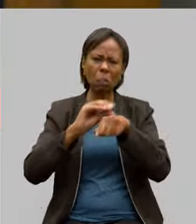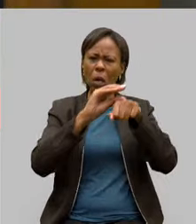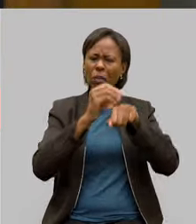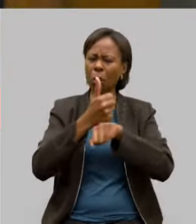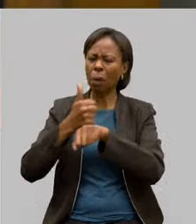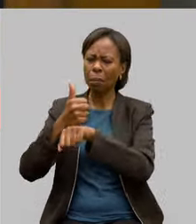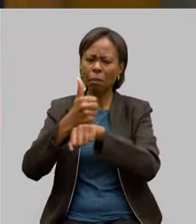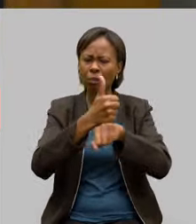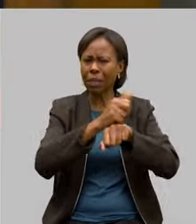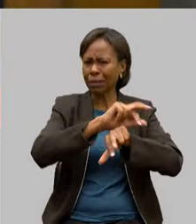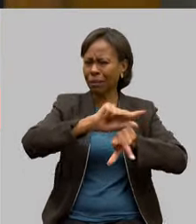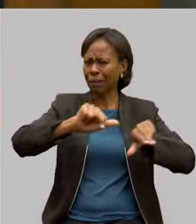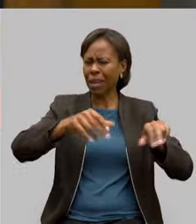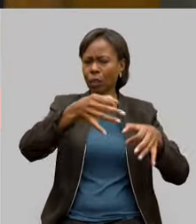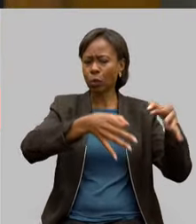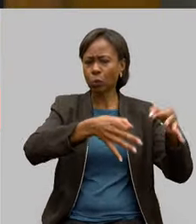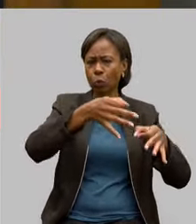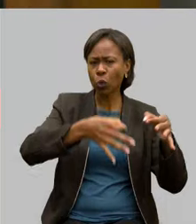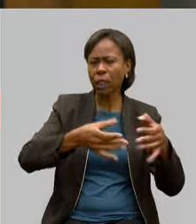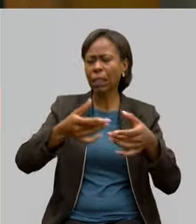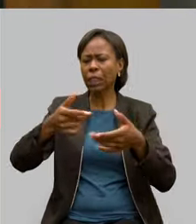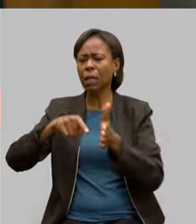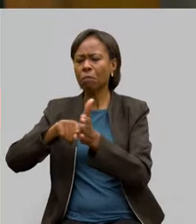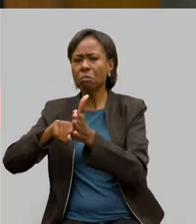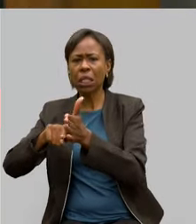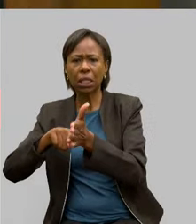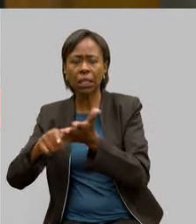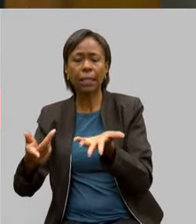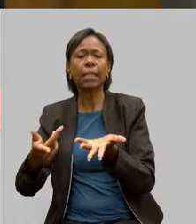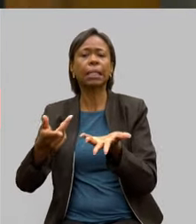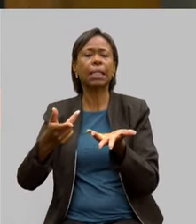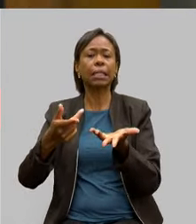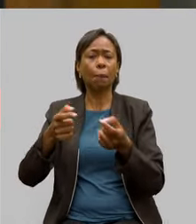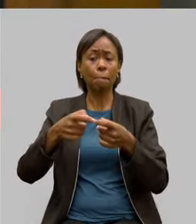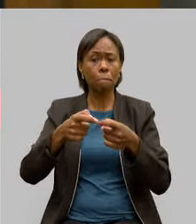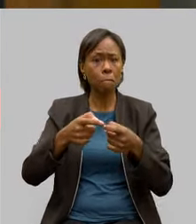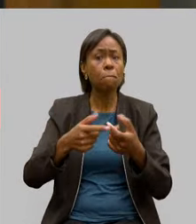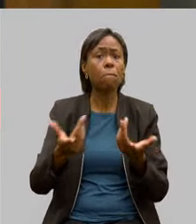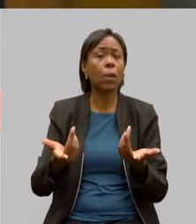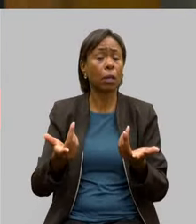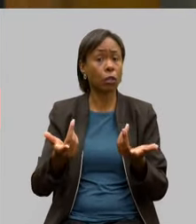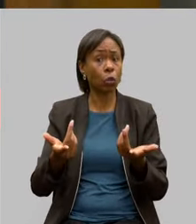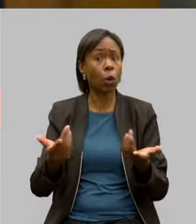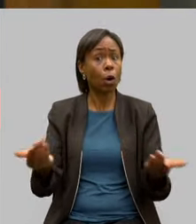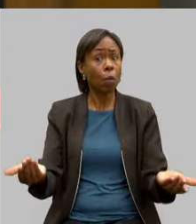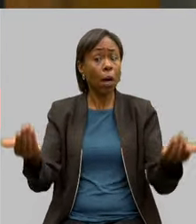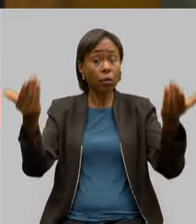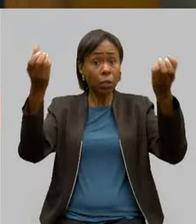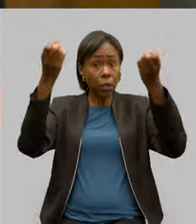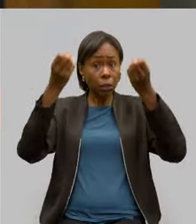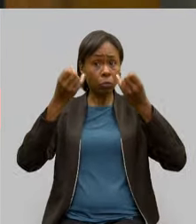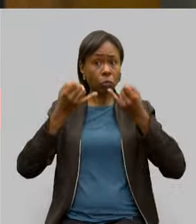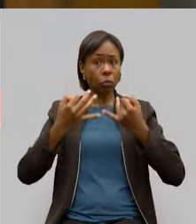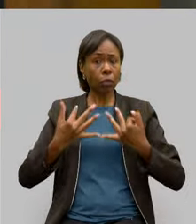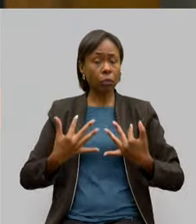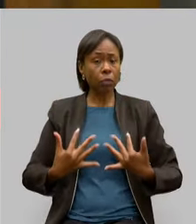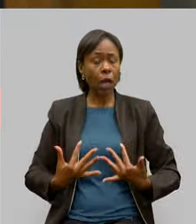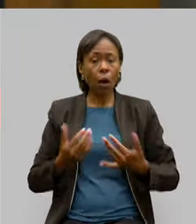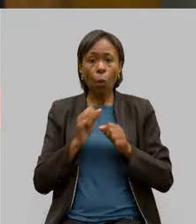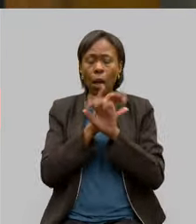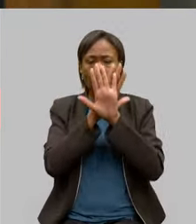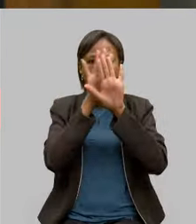do jurídico quanto científico e médico né para trazer para nós uma